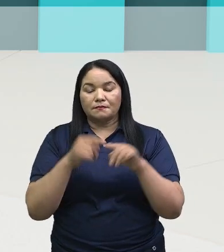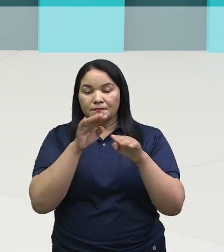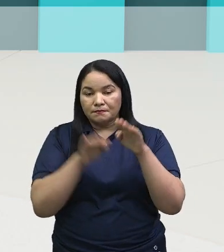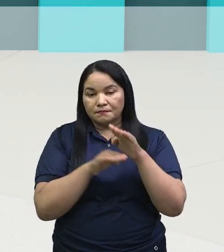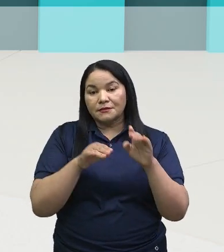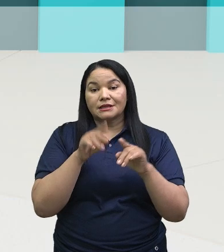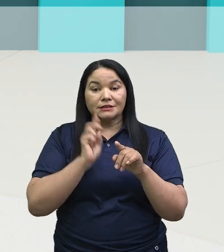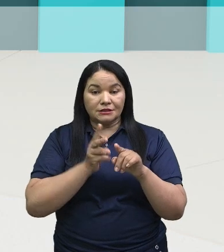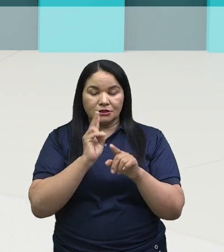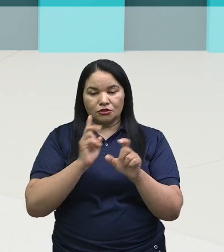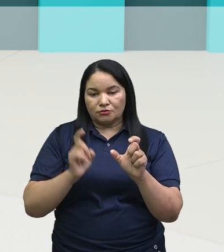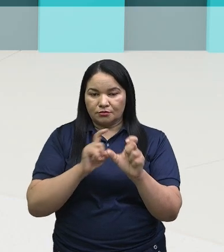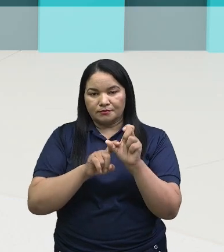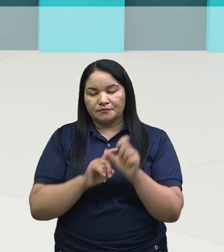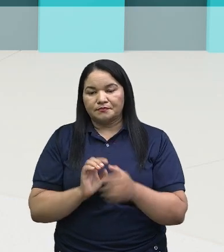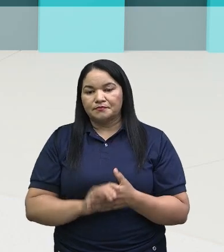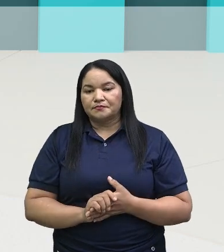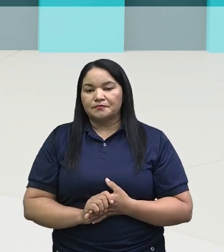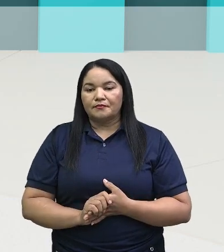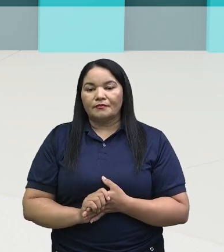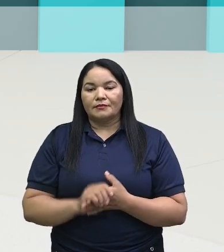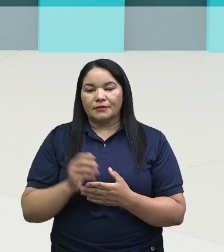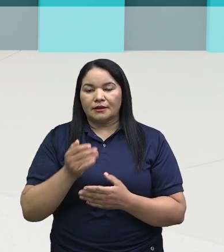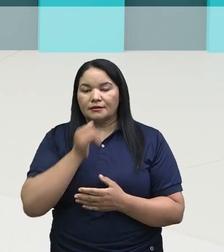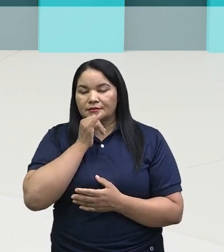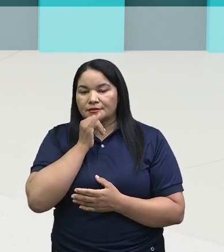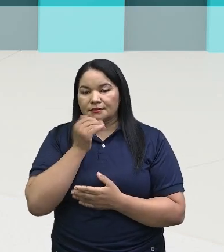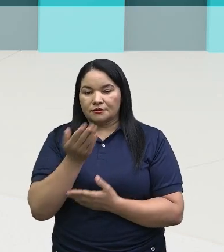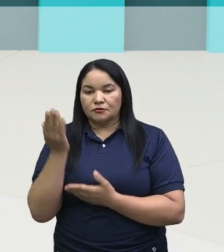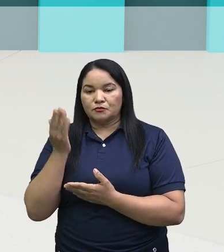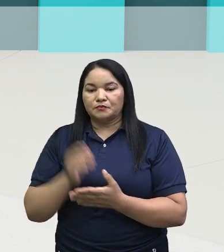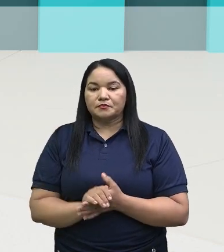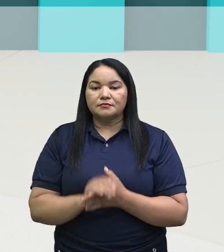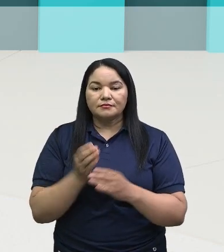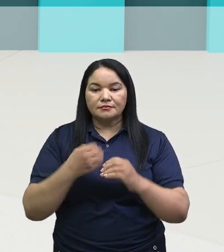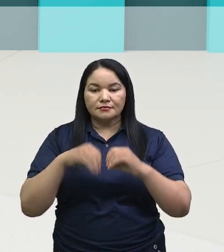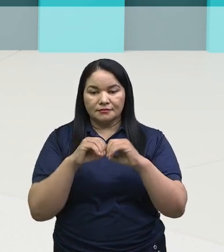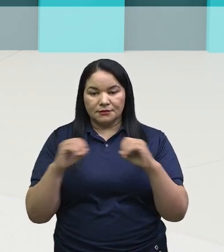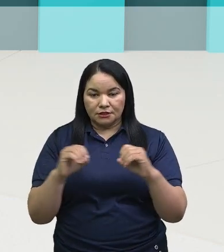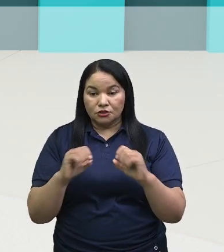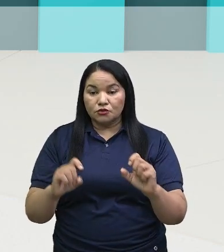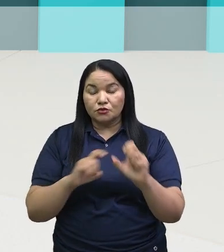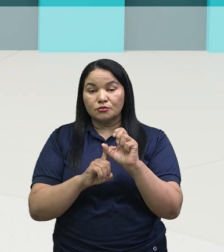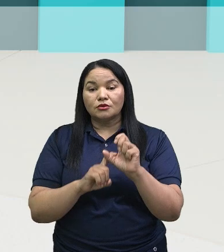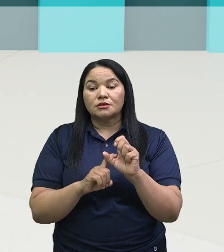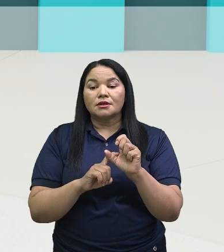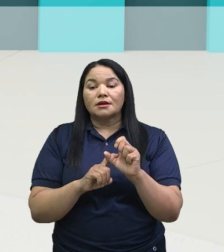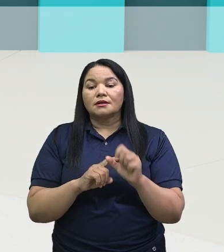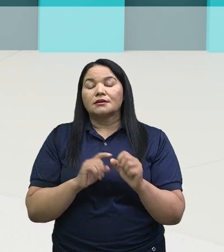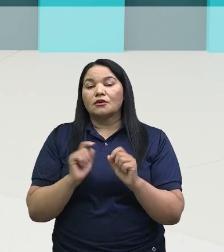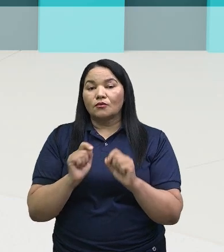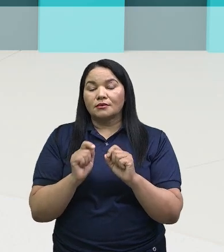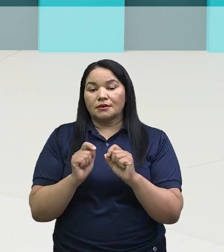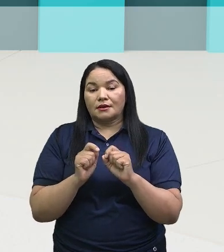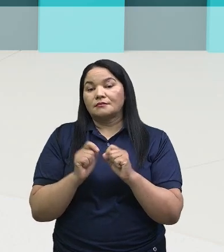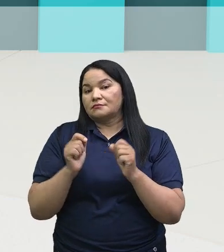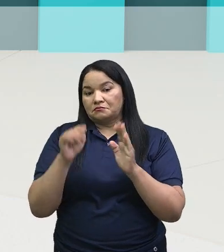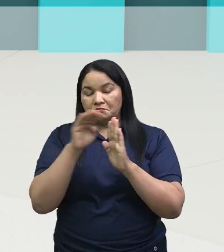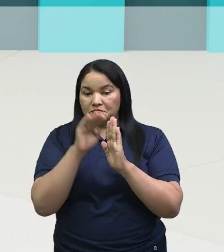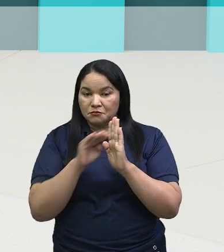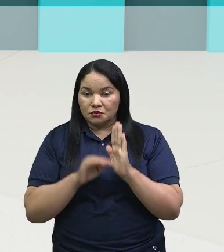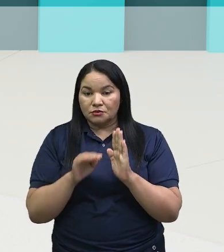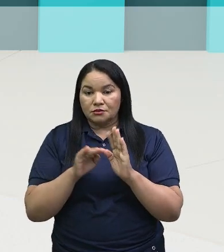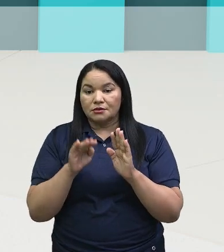E eu quero que vocês acompanhem nos exemplos comigo. Então, quando eu falo de oração subordinada, eu tenho classificações. Eu tenho a